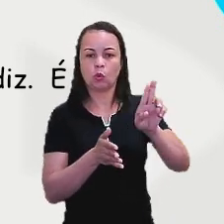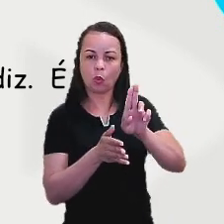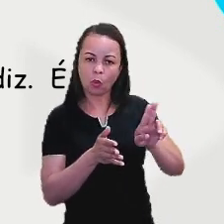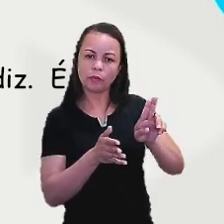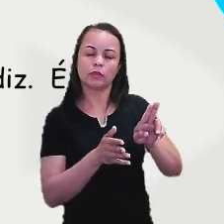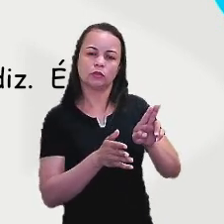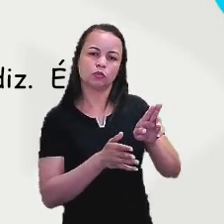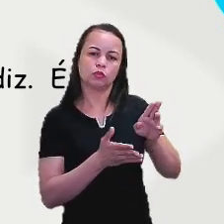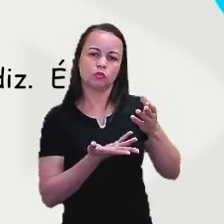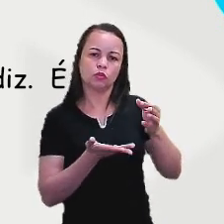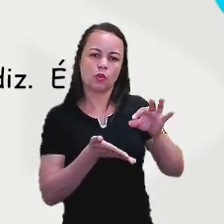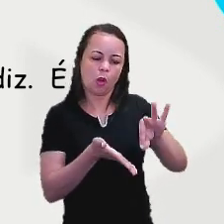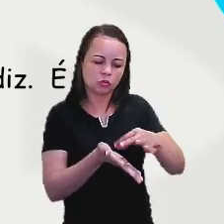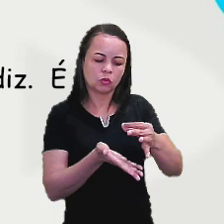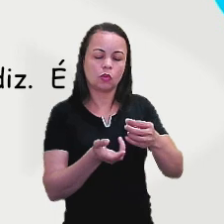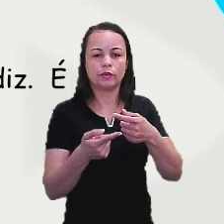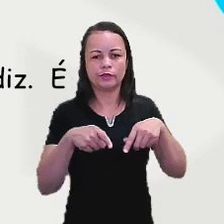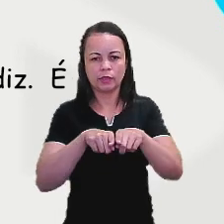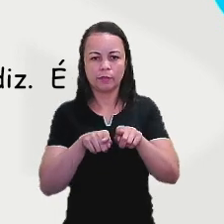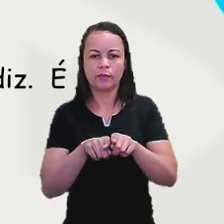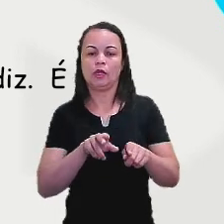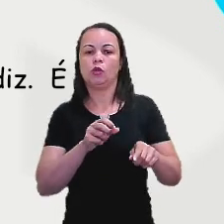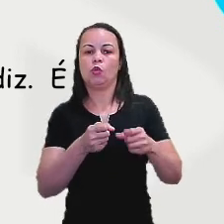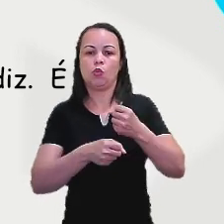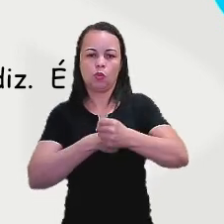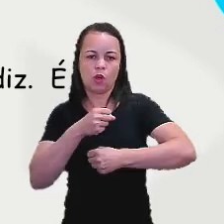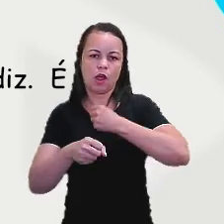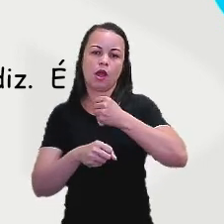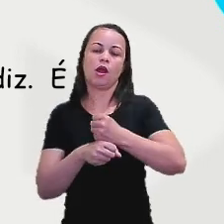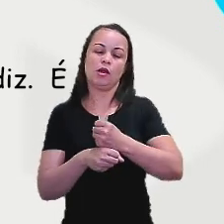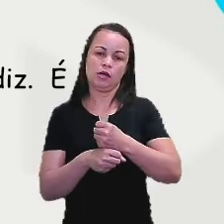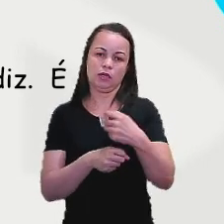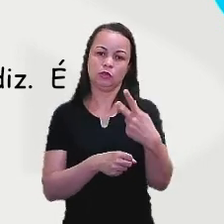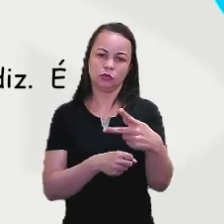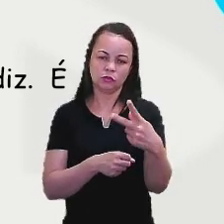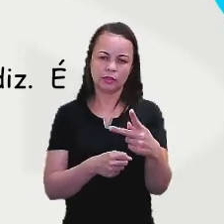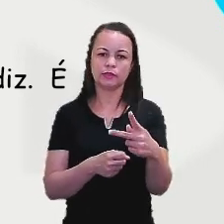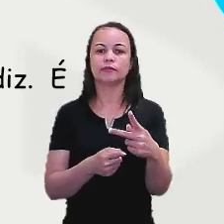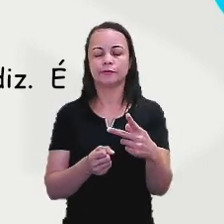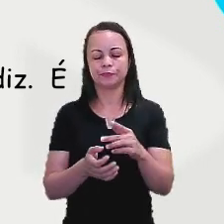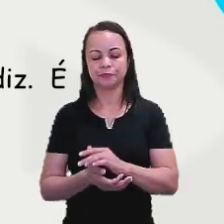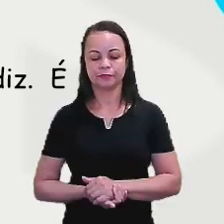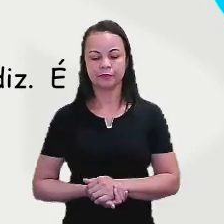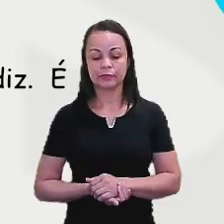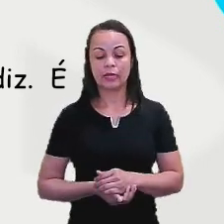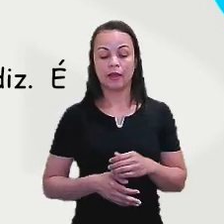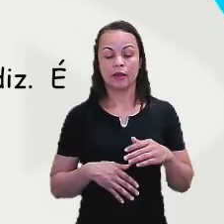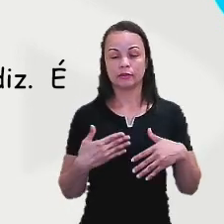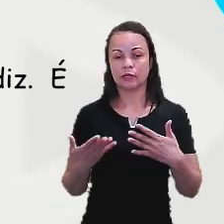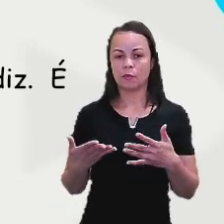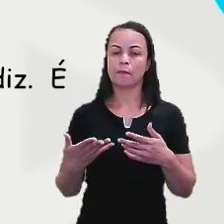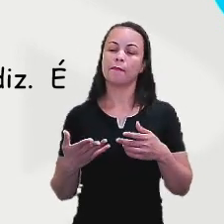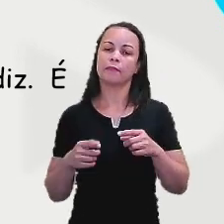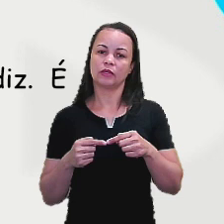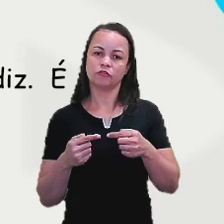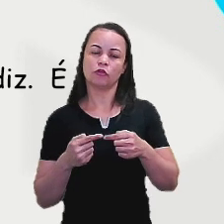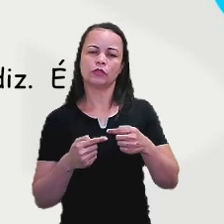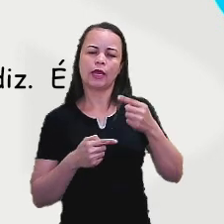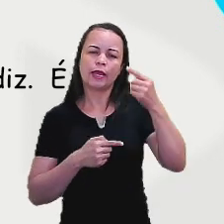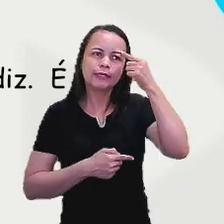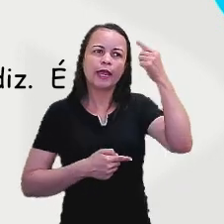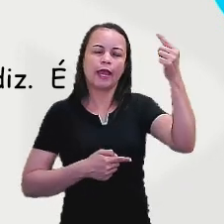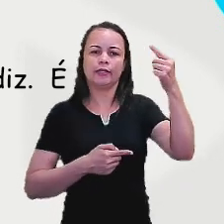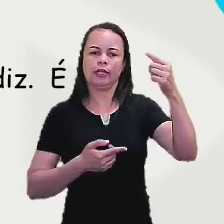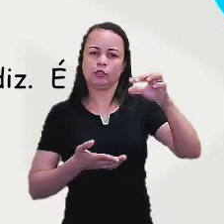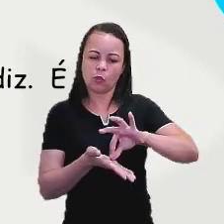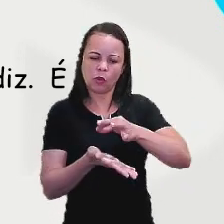obra. Então, assim, na citação indireta, eu vou trazer a ideia do autor, mas utilizando ali as minhas palavras.